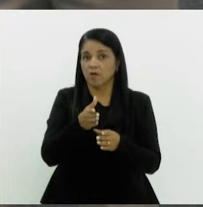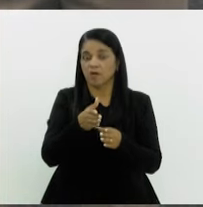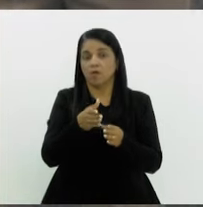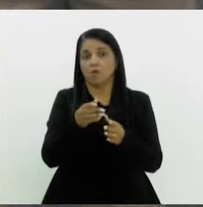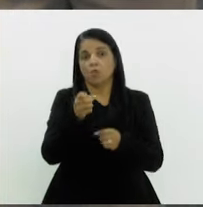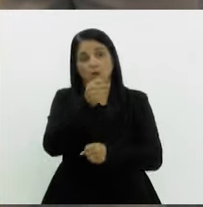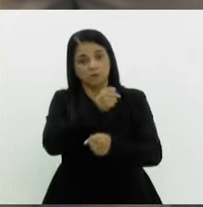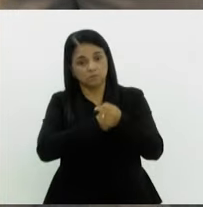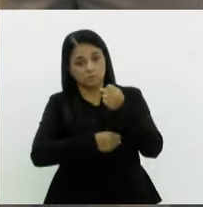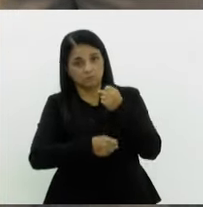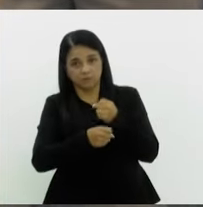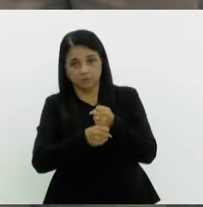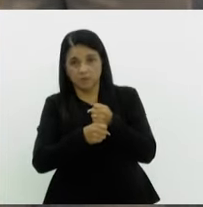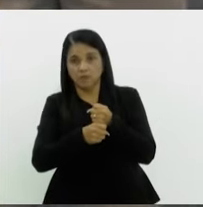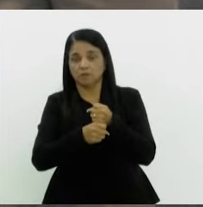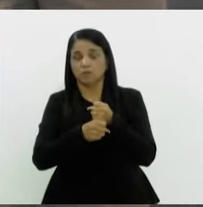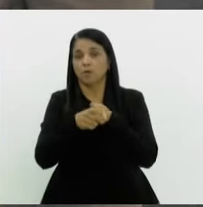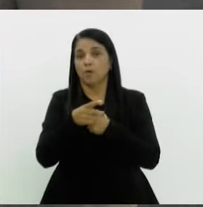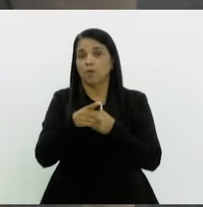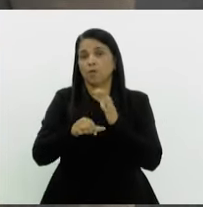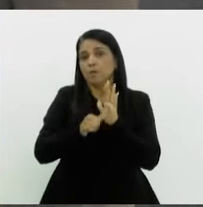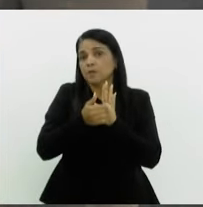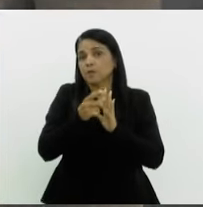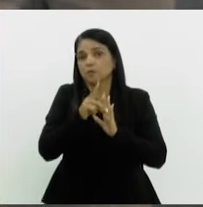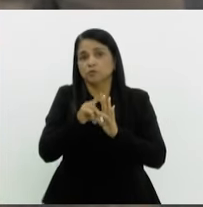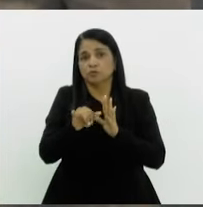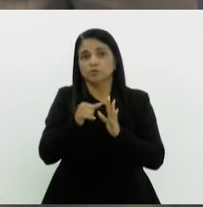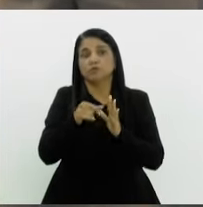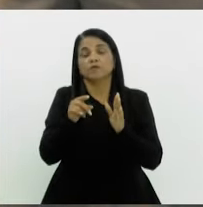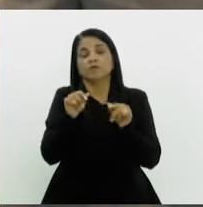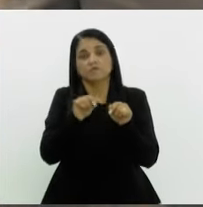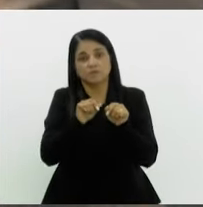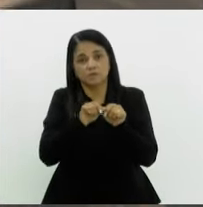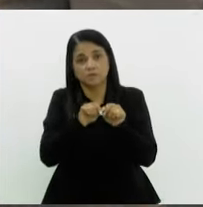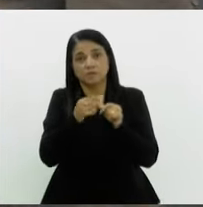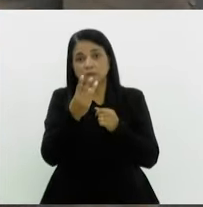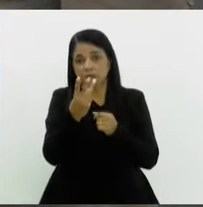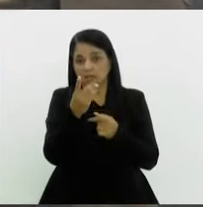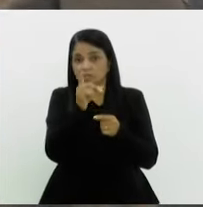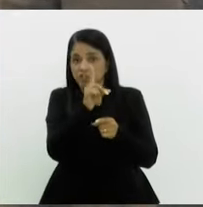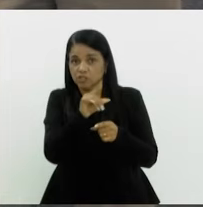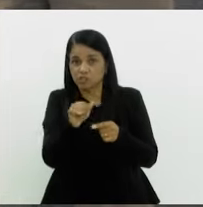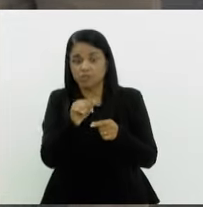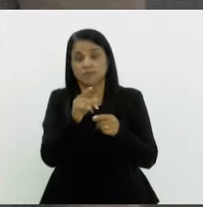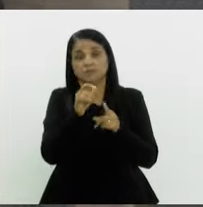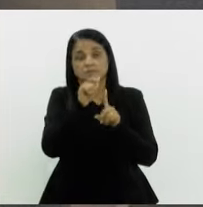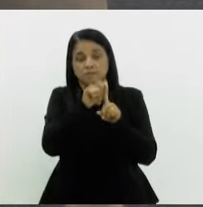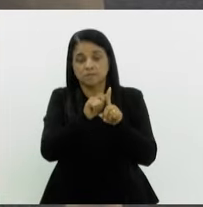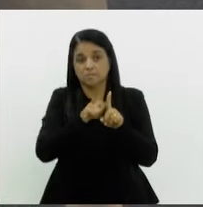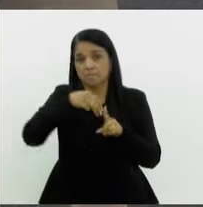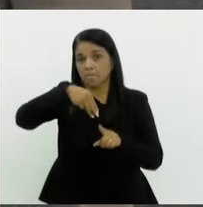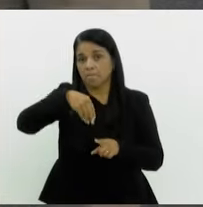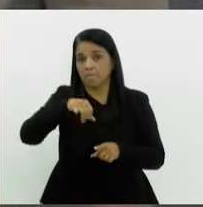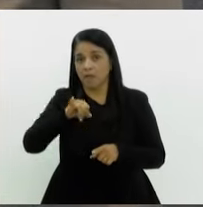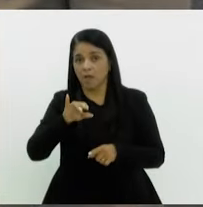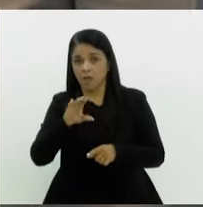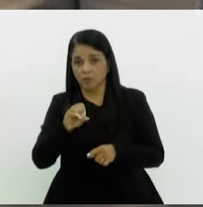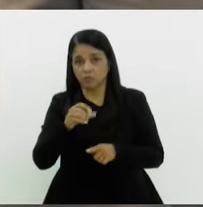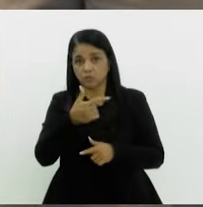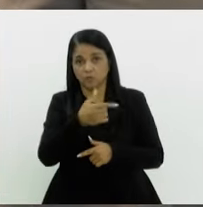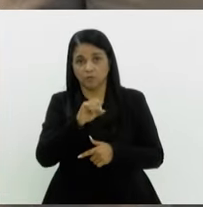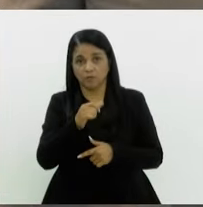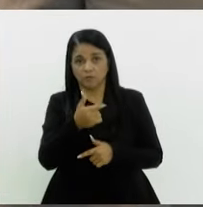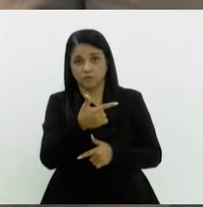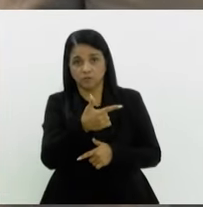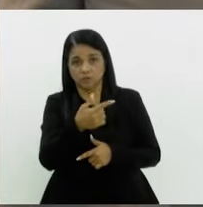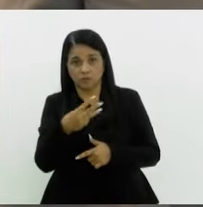ano passado, primeiro dia, exatamente fizemos os 3 dias em maio de 2023, dia